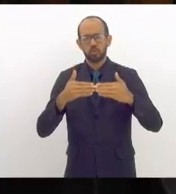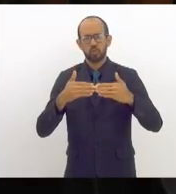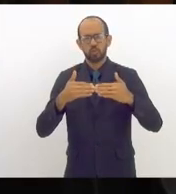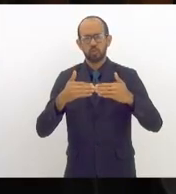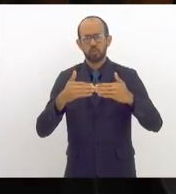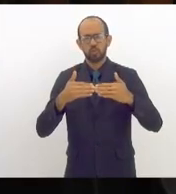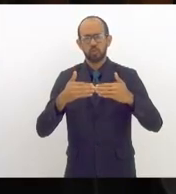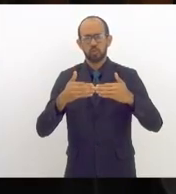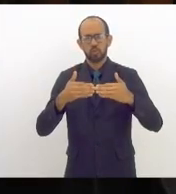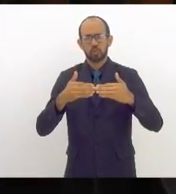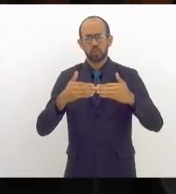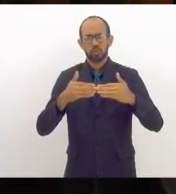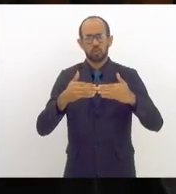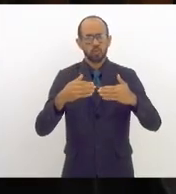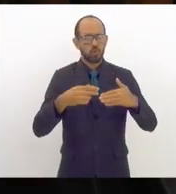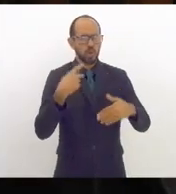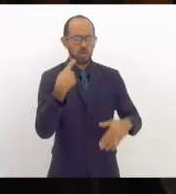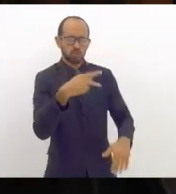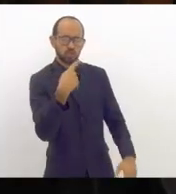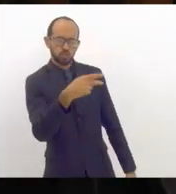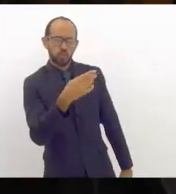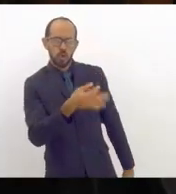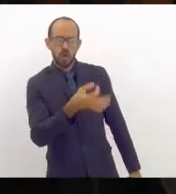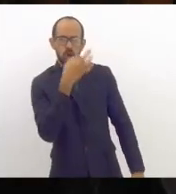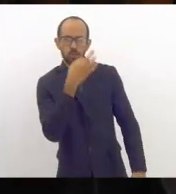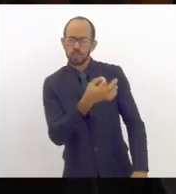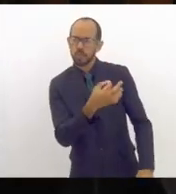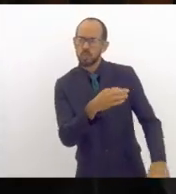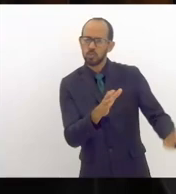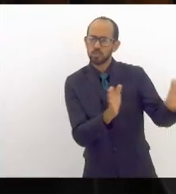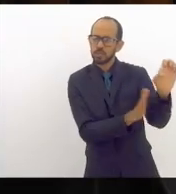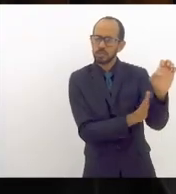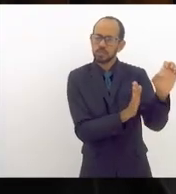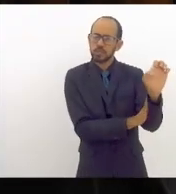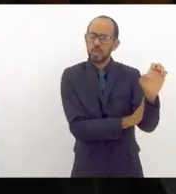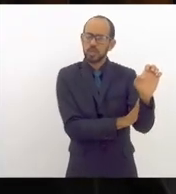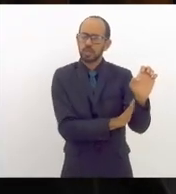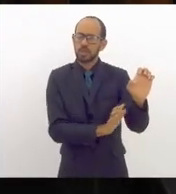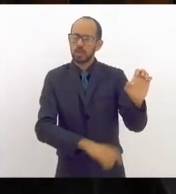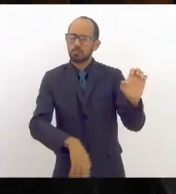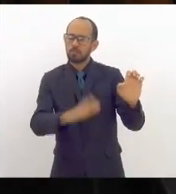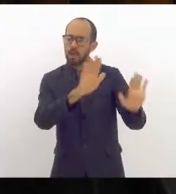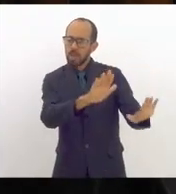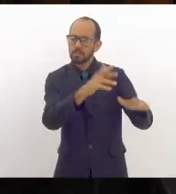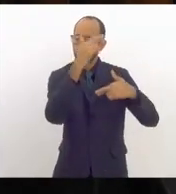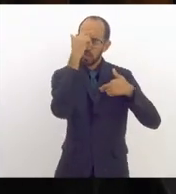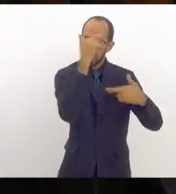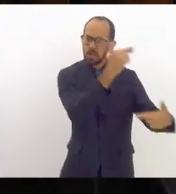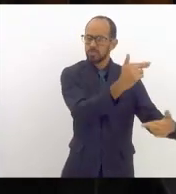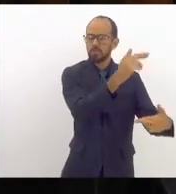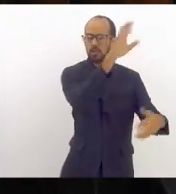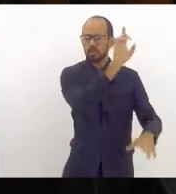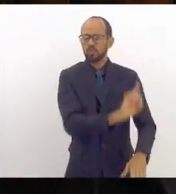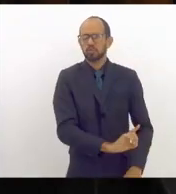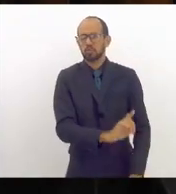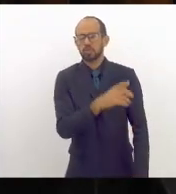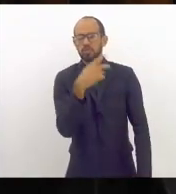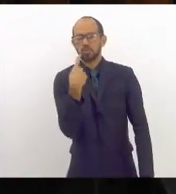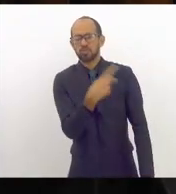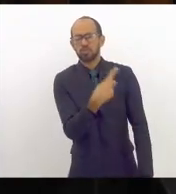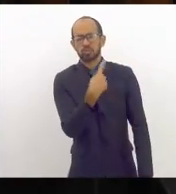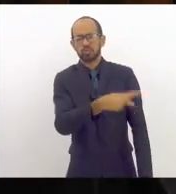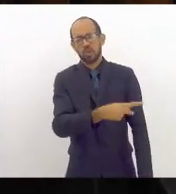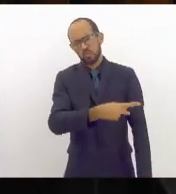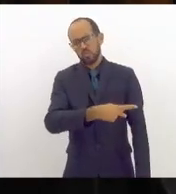com o vosso posicionamento de esquerda eu respeito o direito que vossa